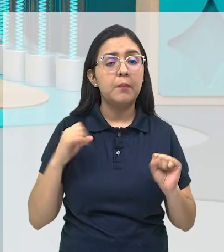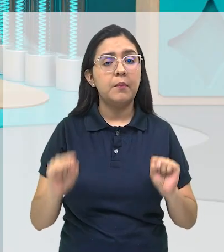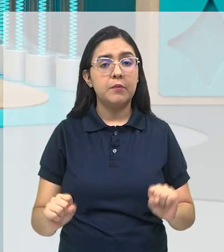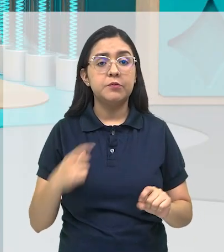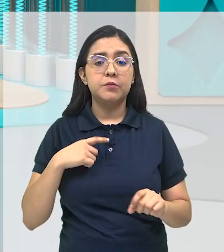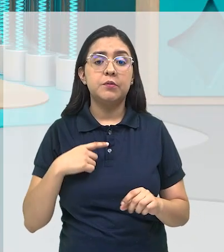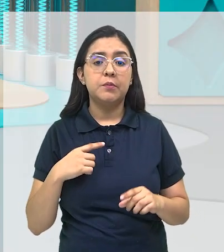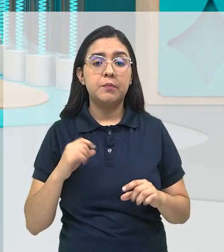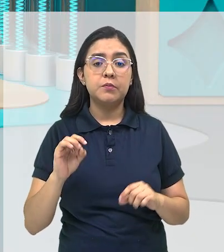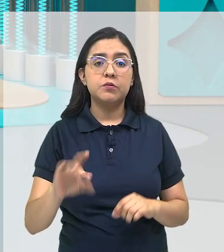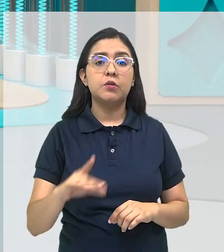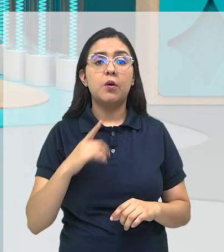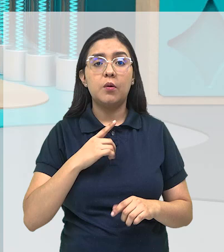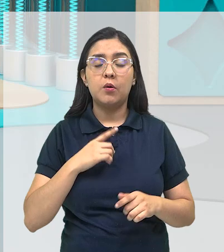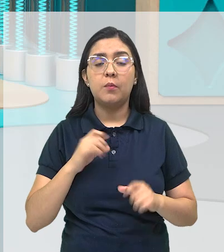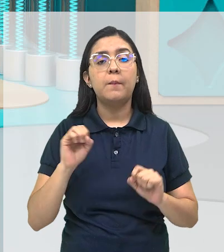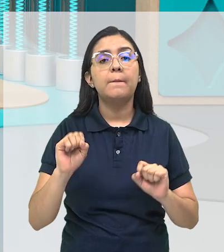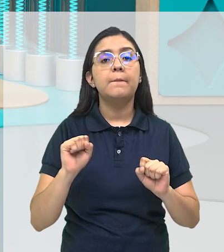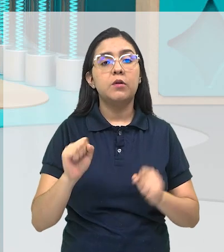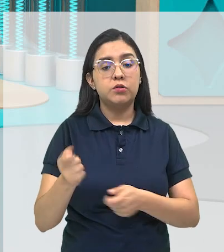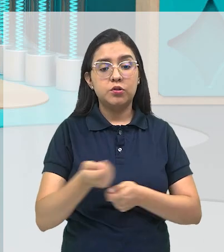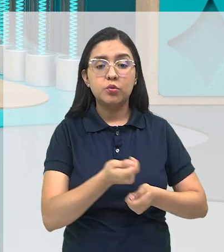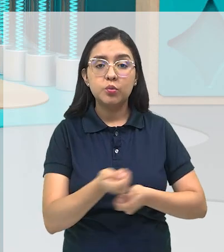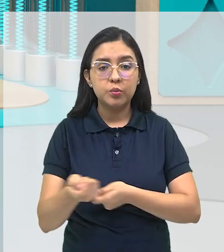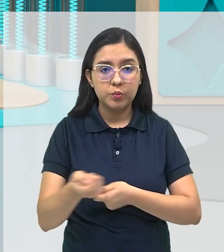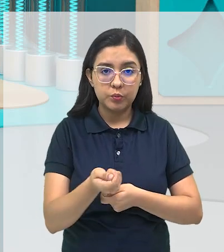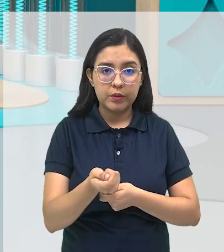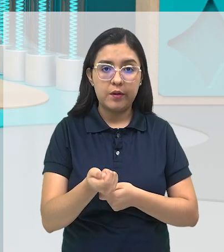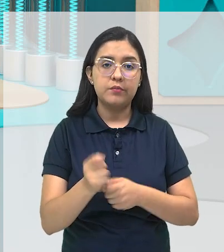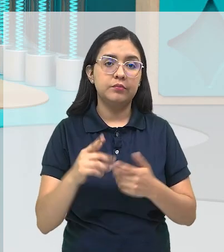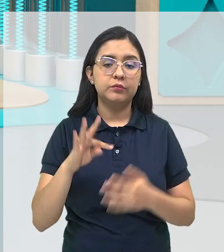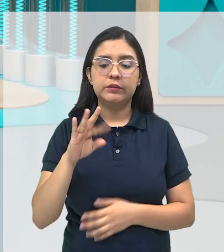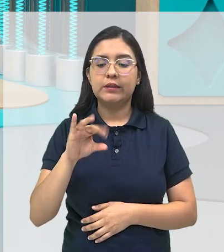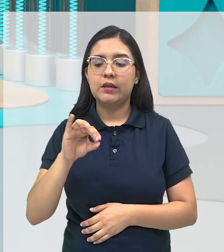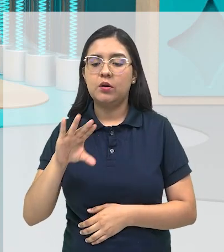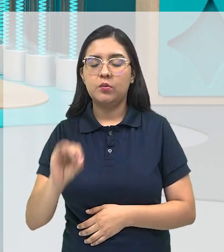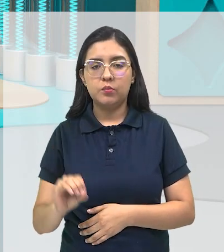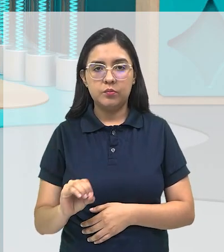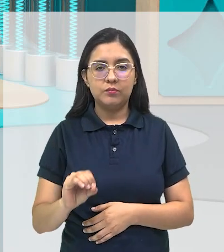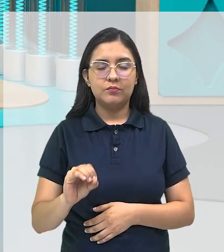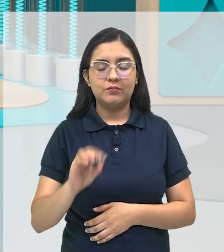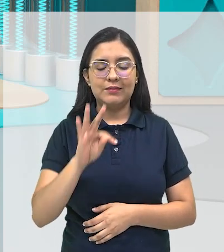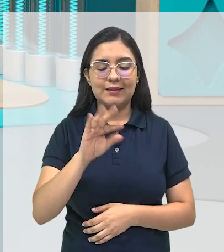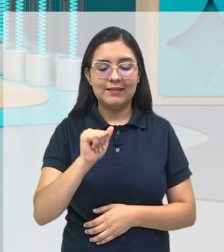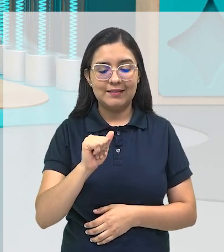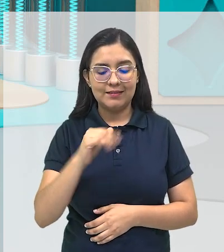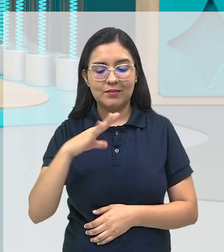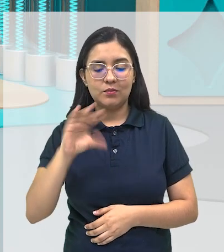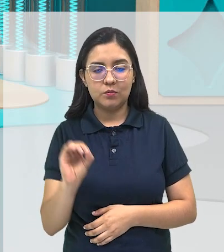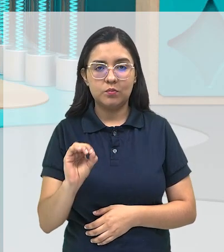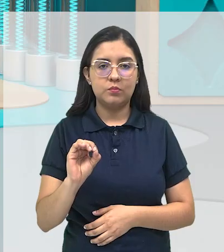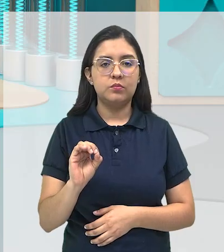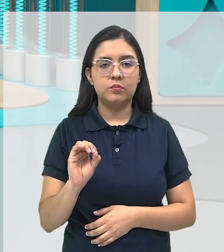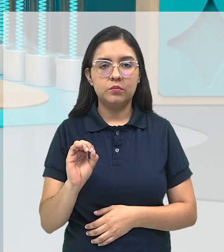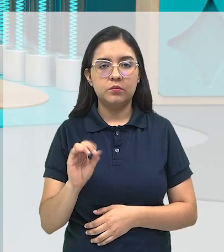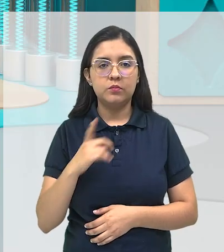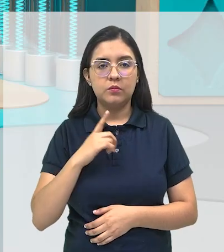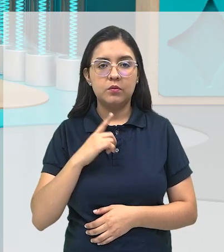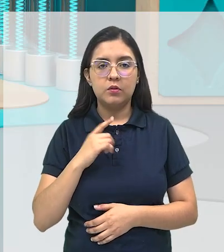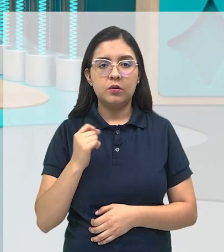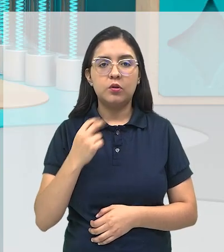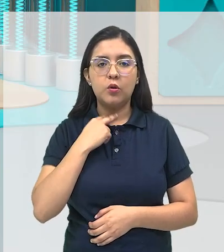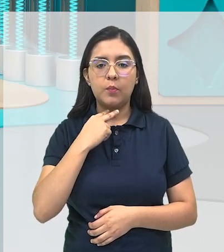porque ao atleta só é permitido conduzir ela com o stick, com o taco. Ele não pode, em dado momento, pegar lá,